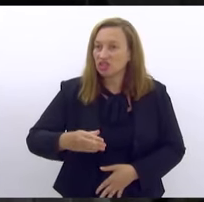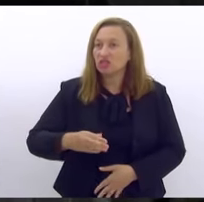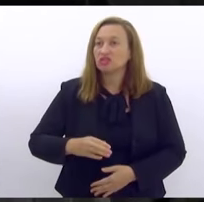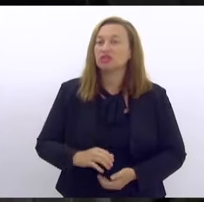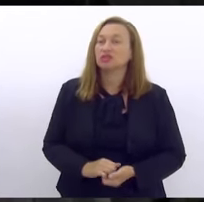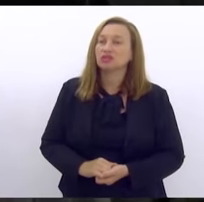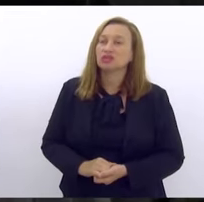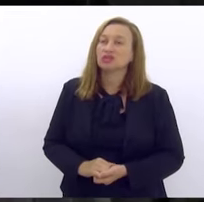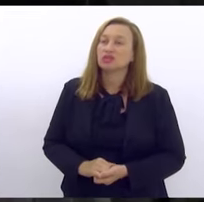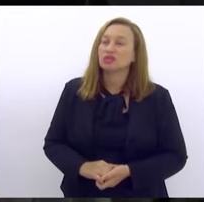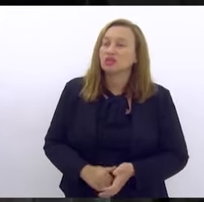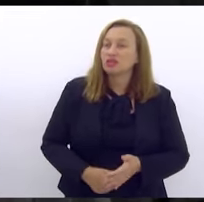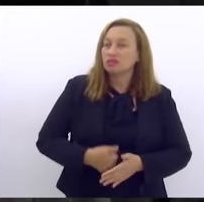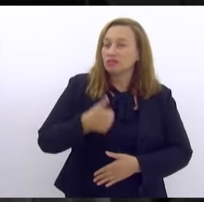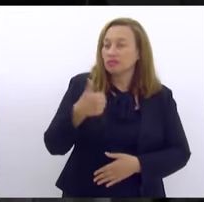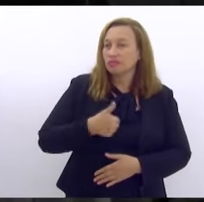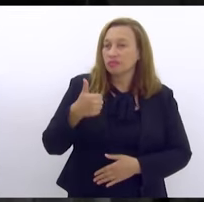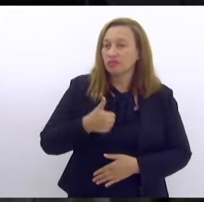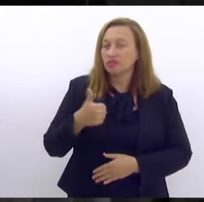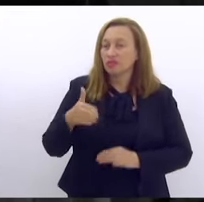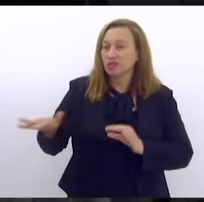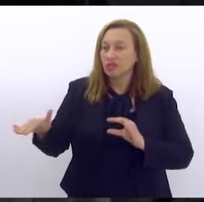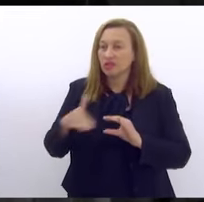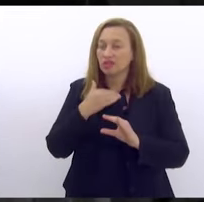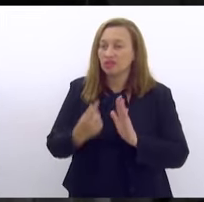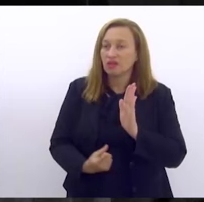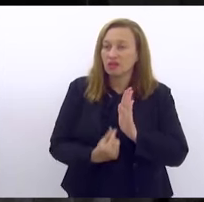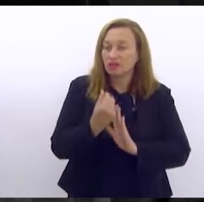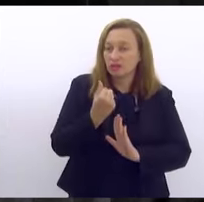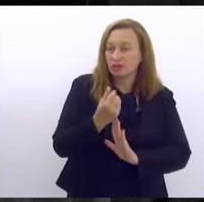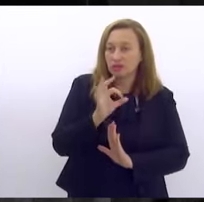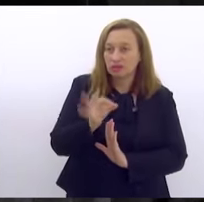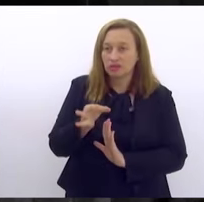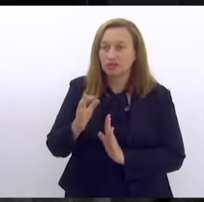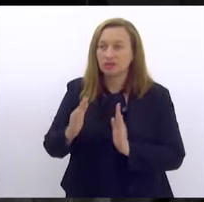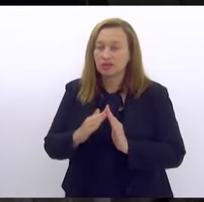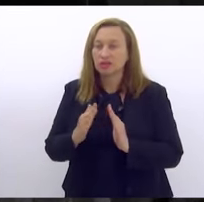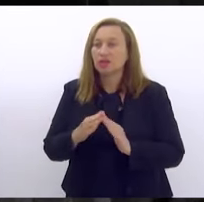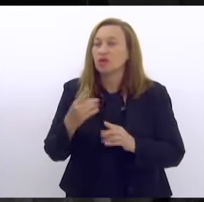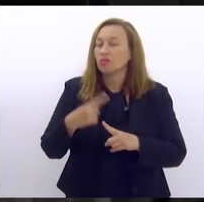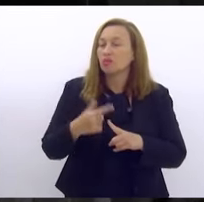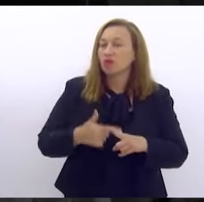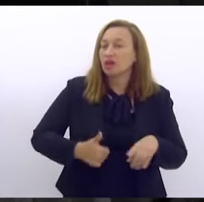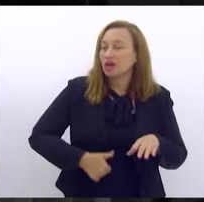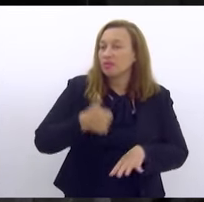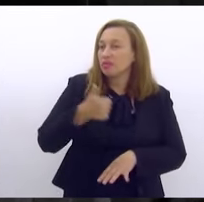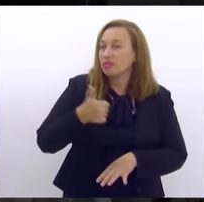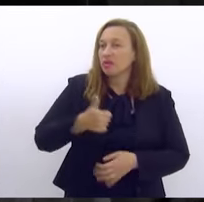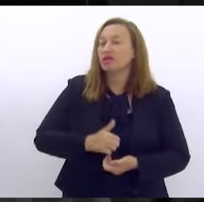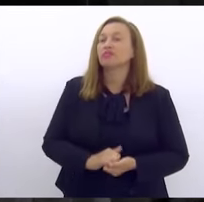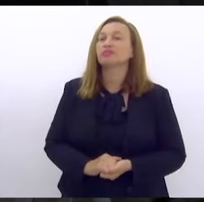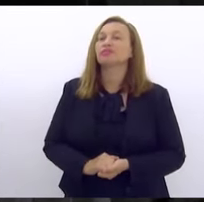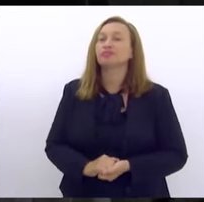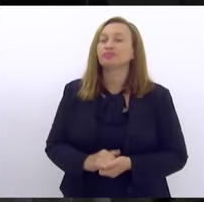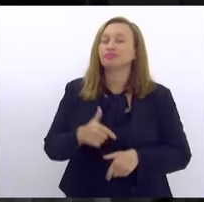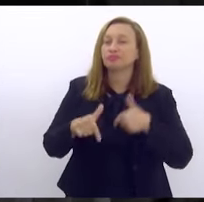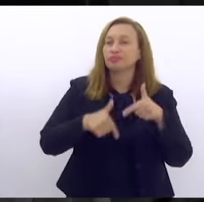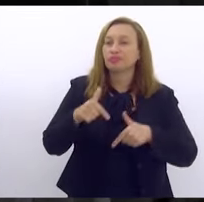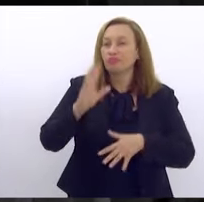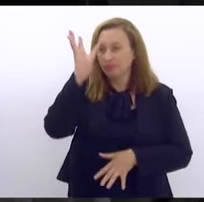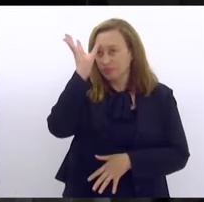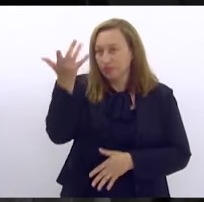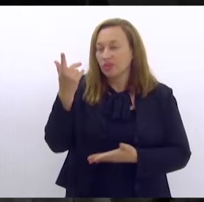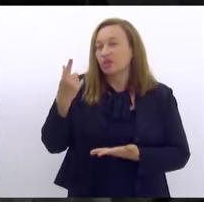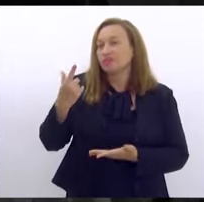a coragem de, pela primeira vez também, mandar um orçamento deficitário para essa casa. Porque a primeira providência para resolver um